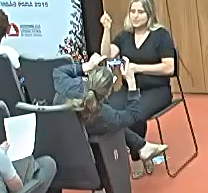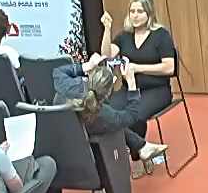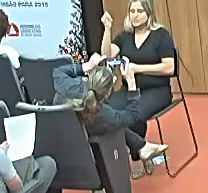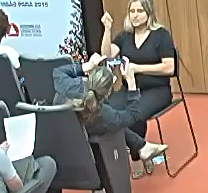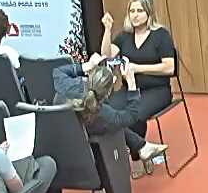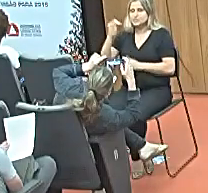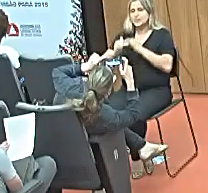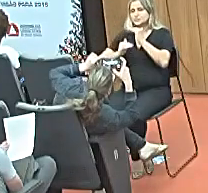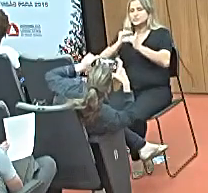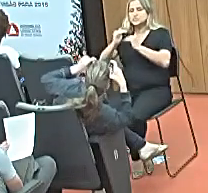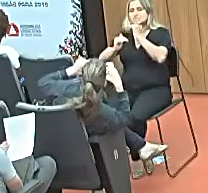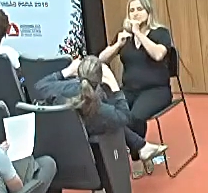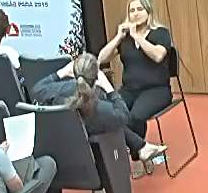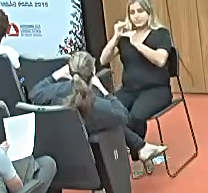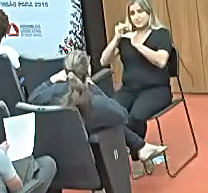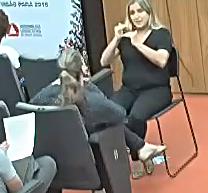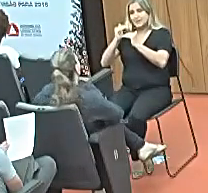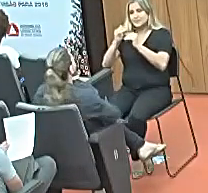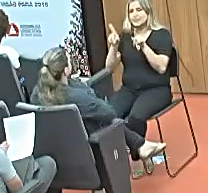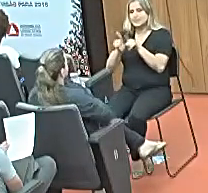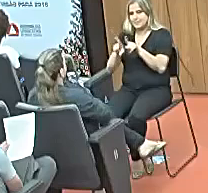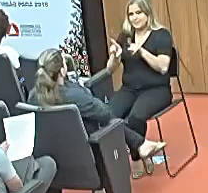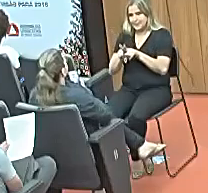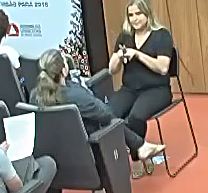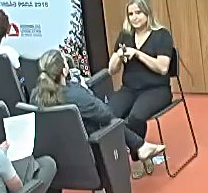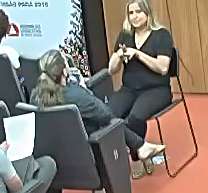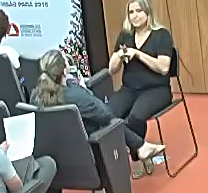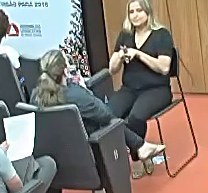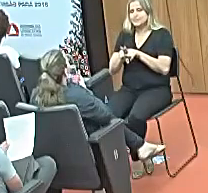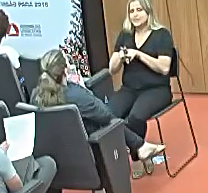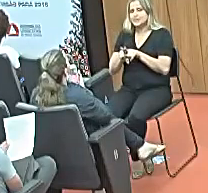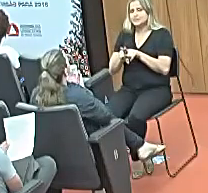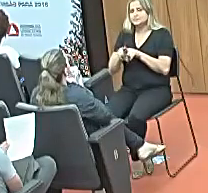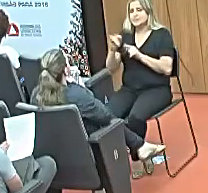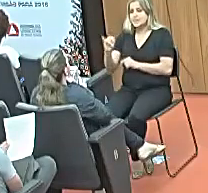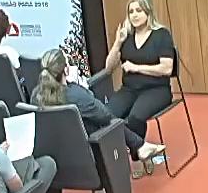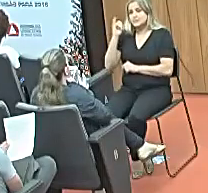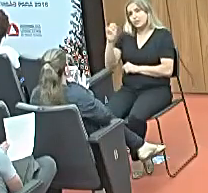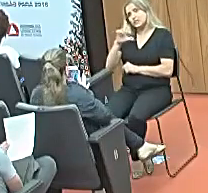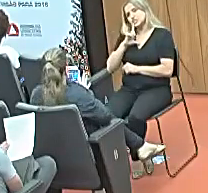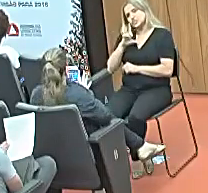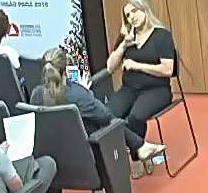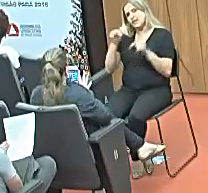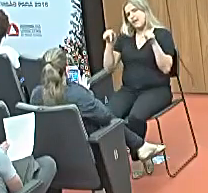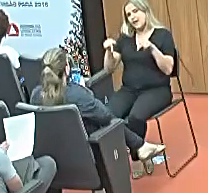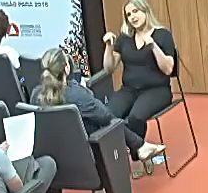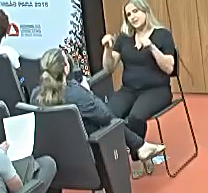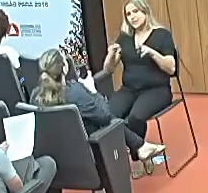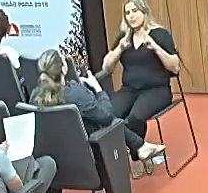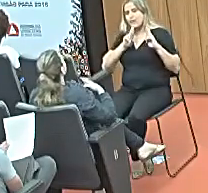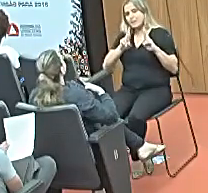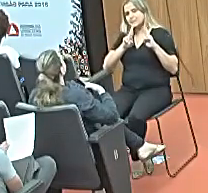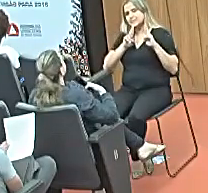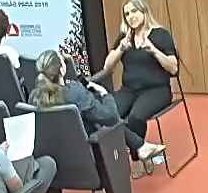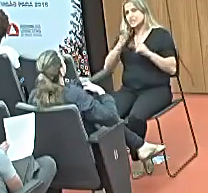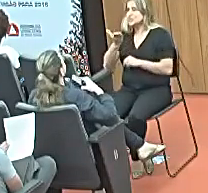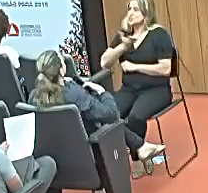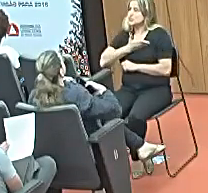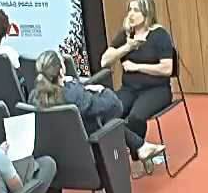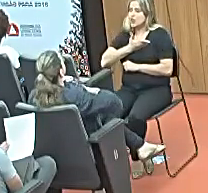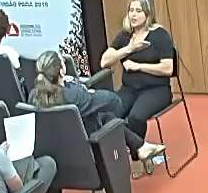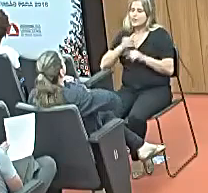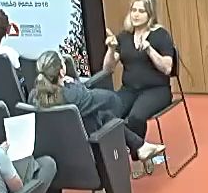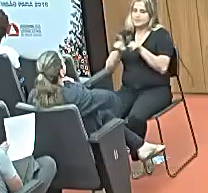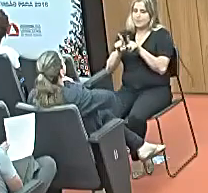vista do desenvolvimento sustentável é então é importante ter aqui um representante né e um colega também sou